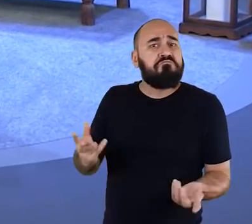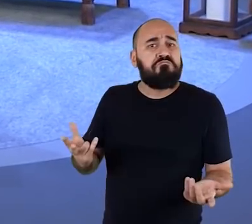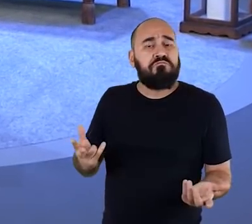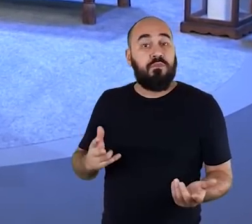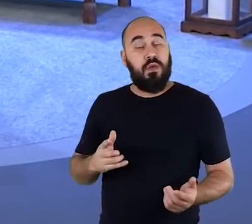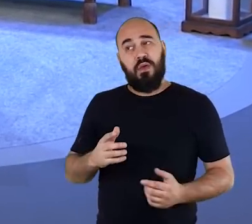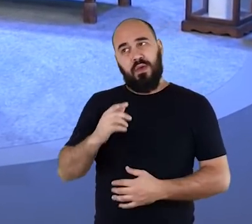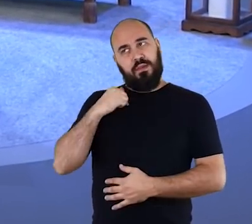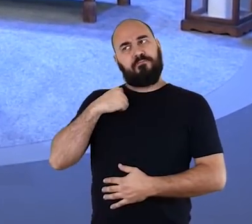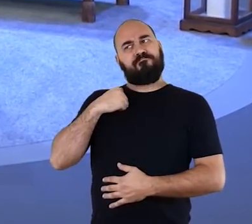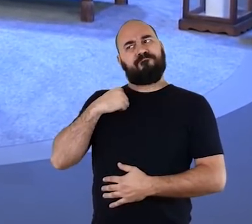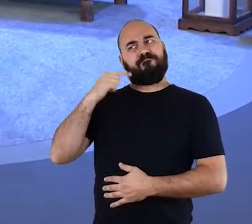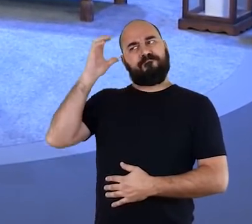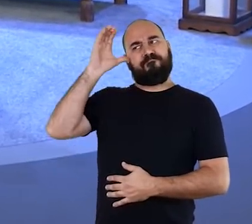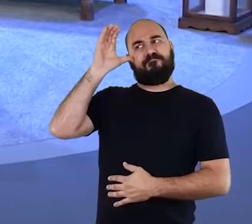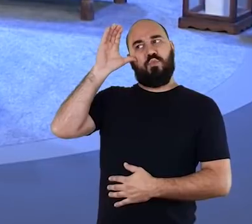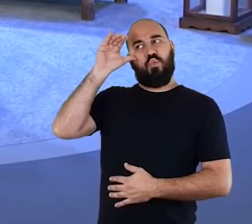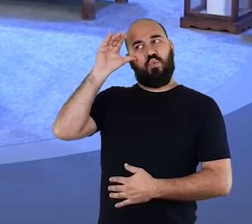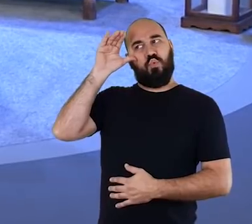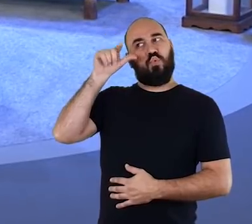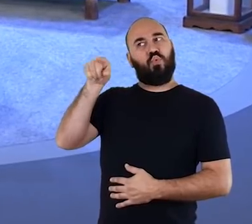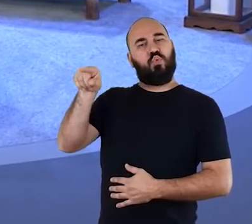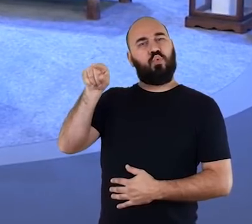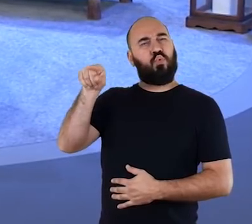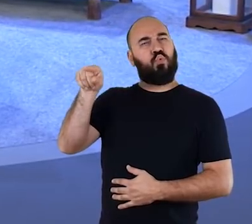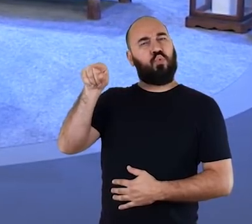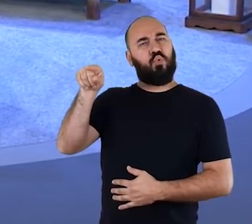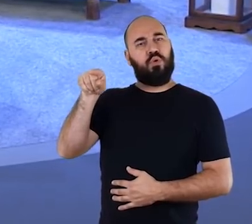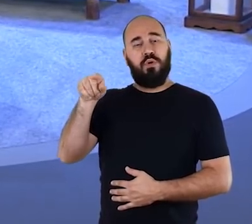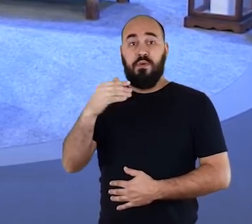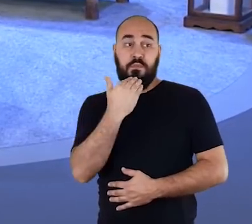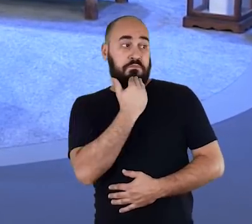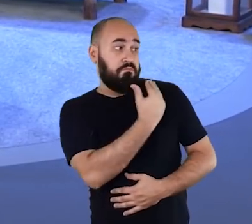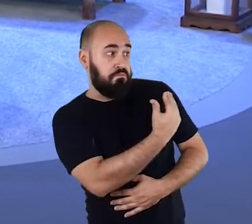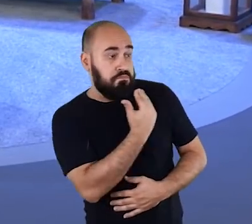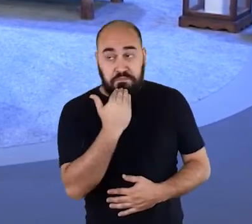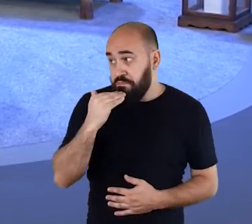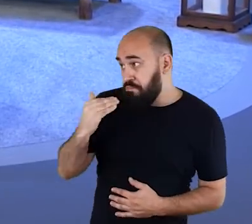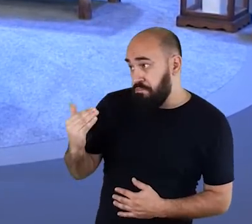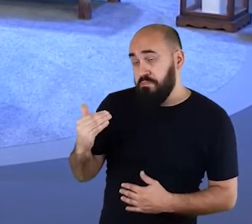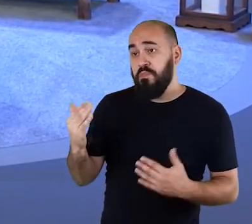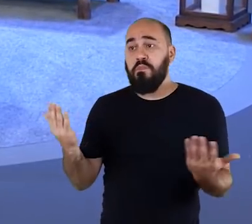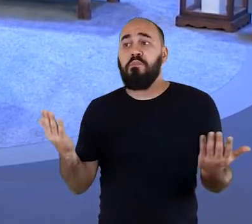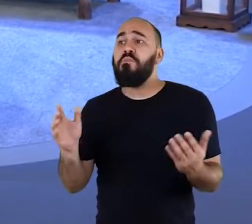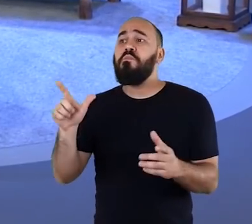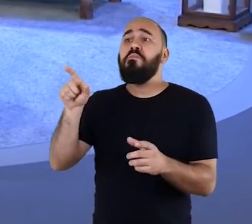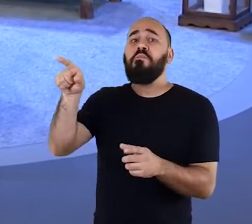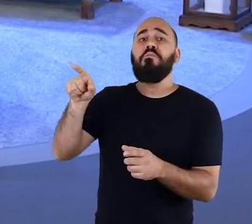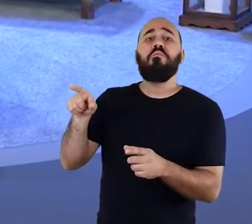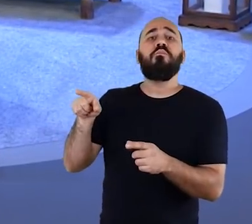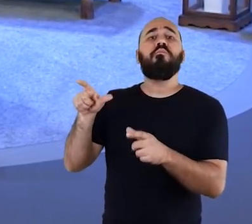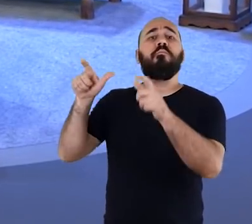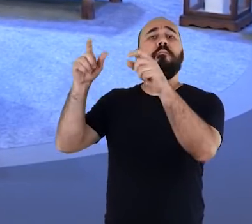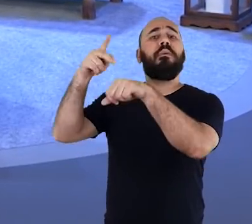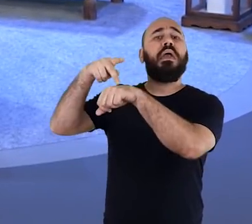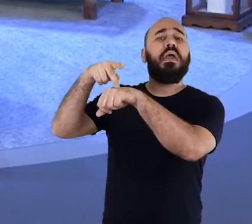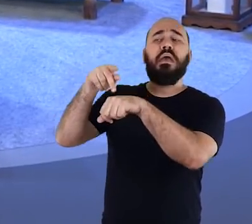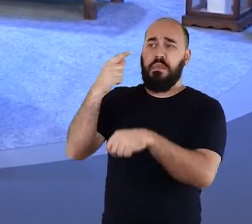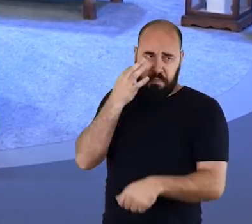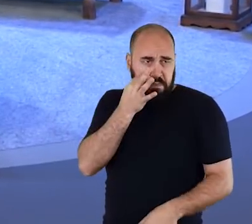dele. Ele então pediu aos seus anfitriães que lhe mostrassem mais detalhes sobre aquela pedra e como eles a